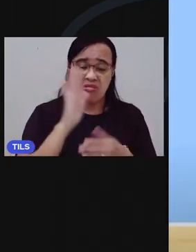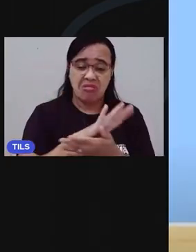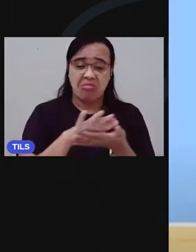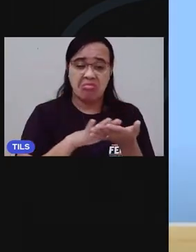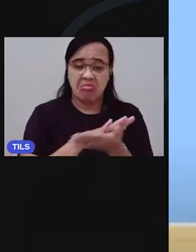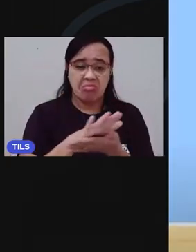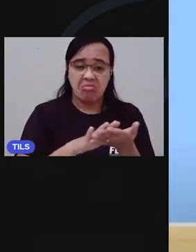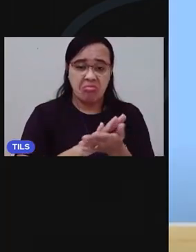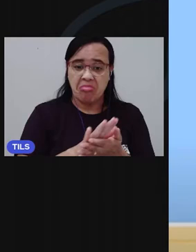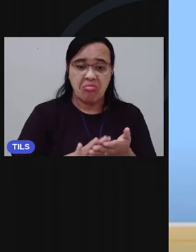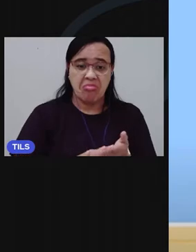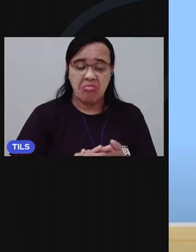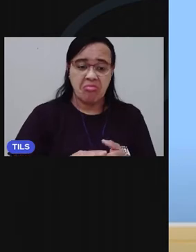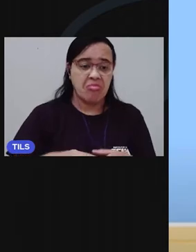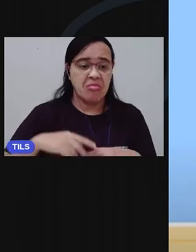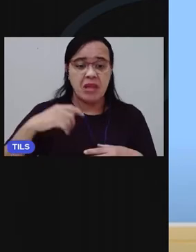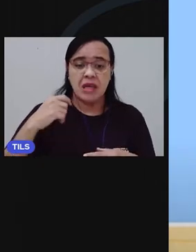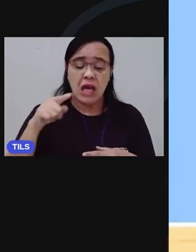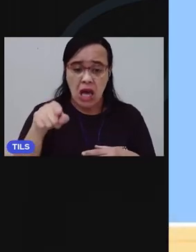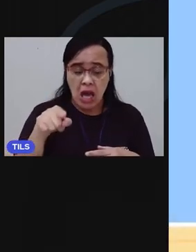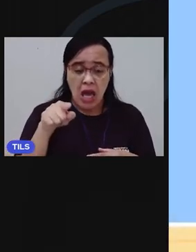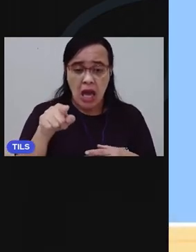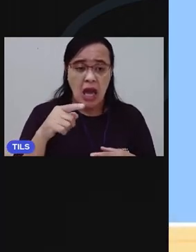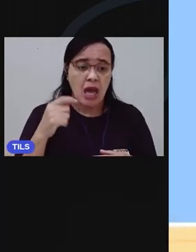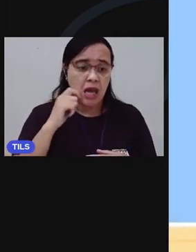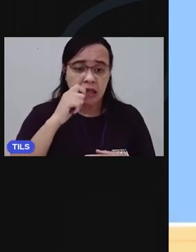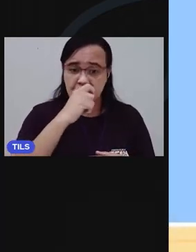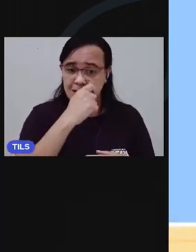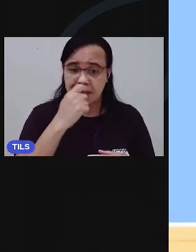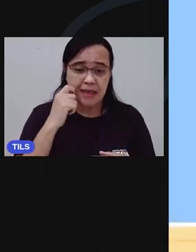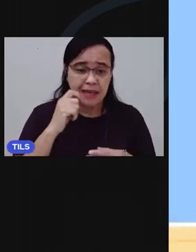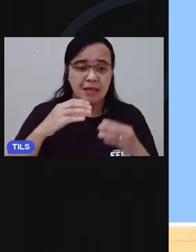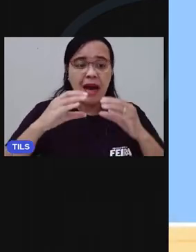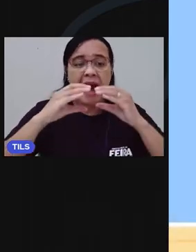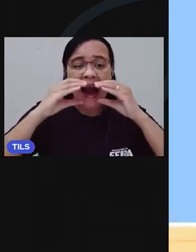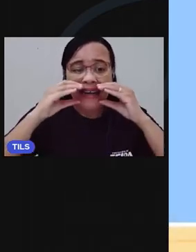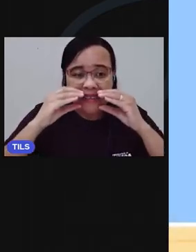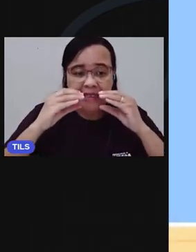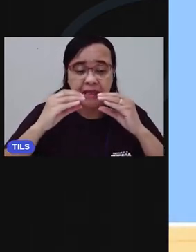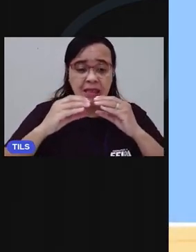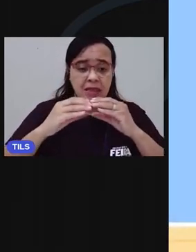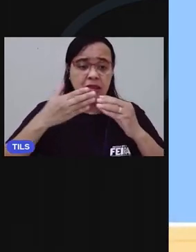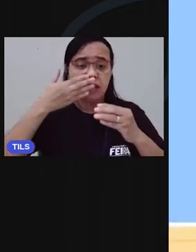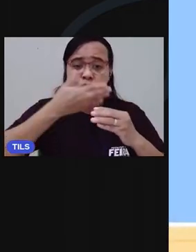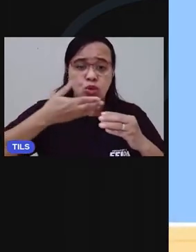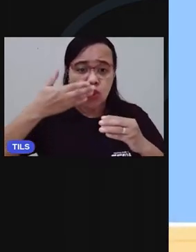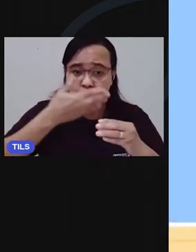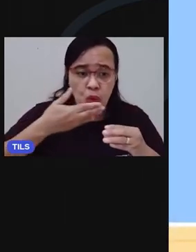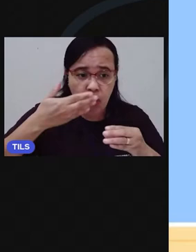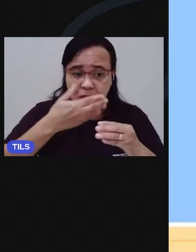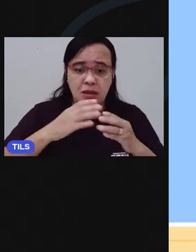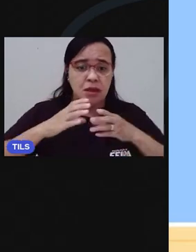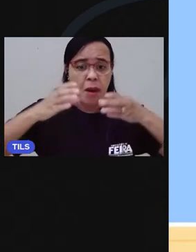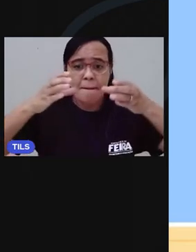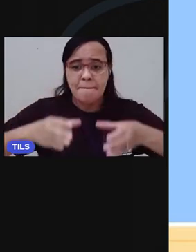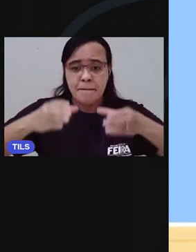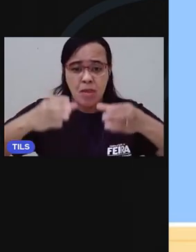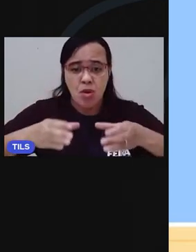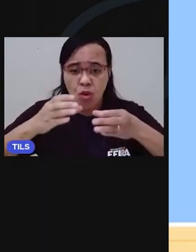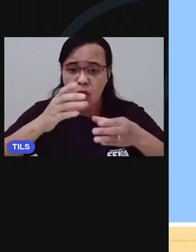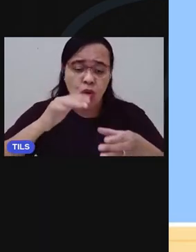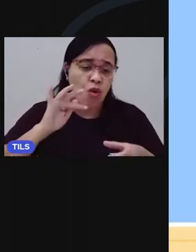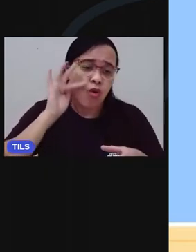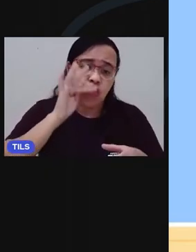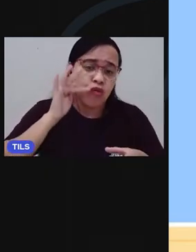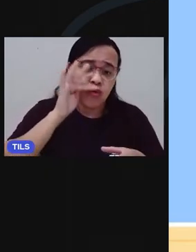dentes para mastigar as coisas que ela gostava, como os hambúrgueres, os doces e o empadão da vovó, até as frutas do